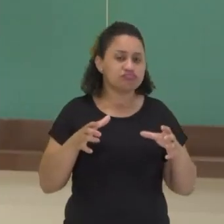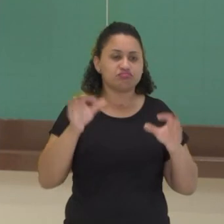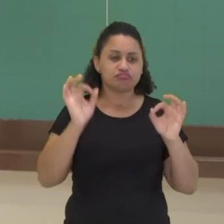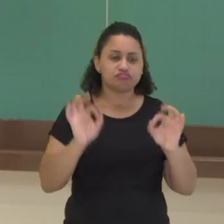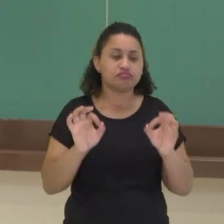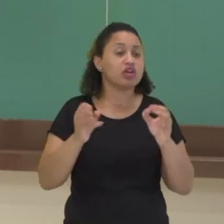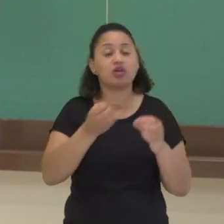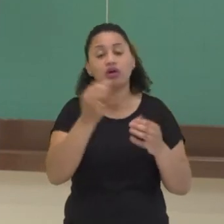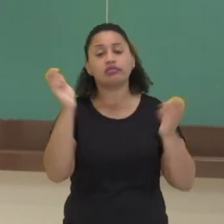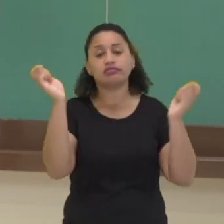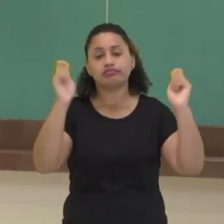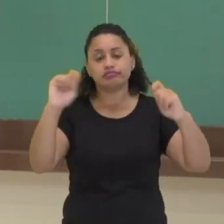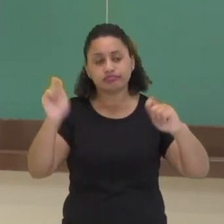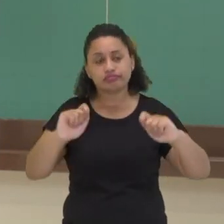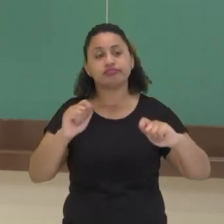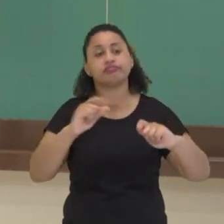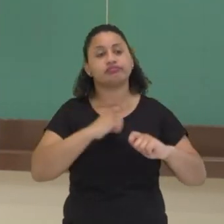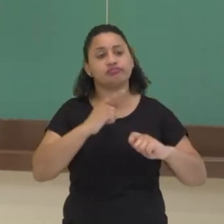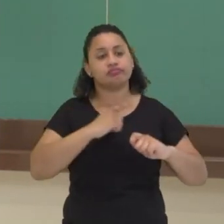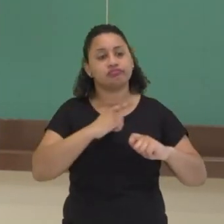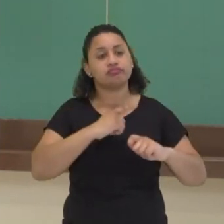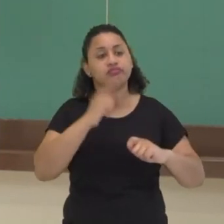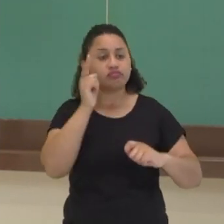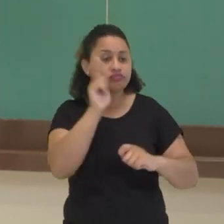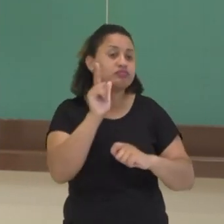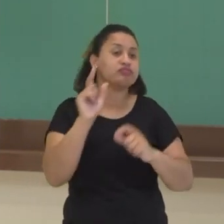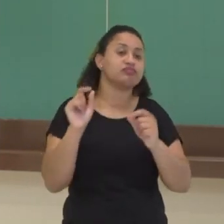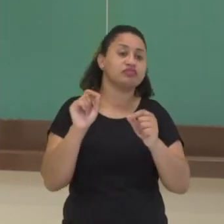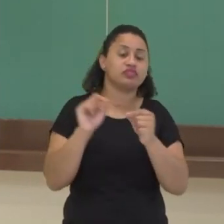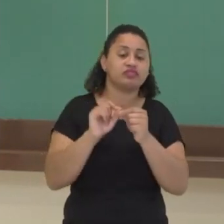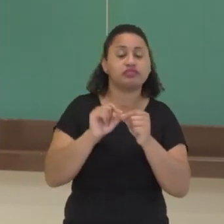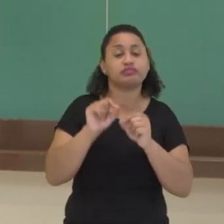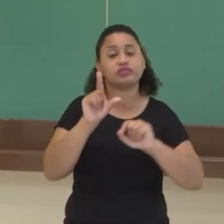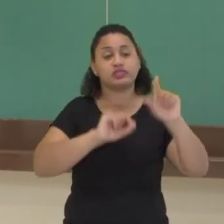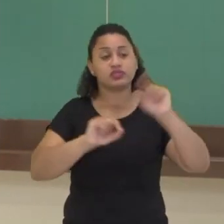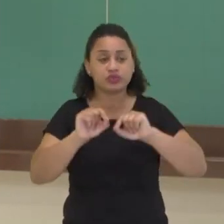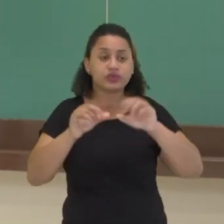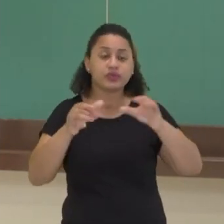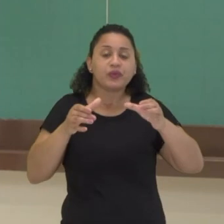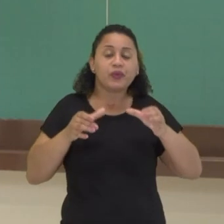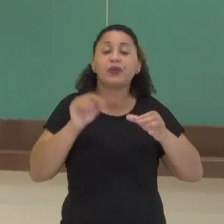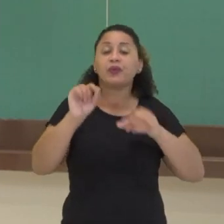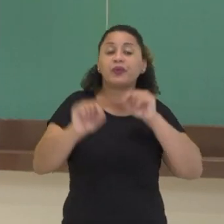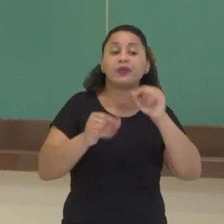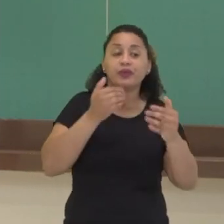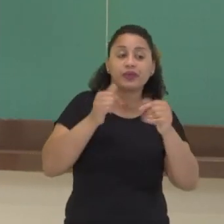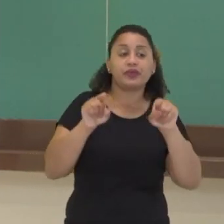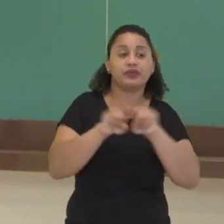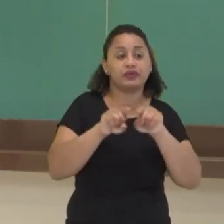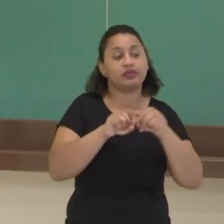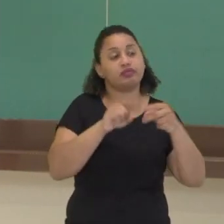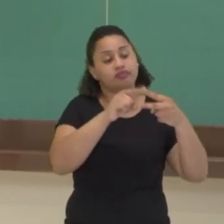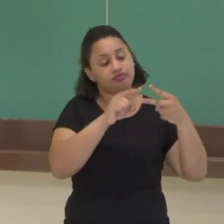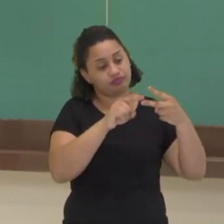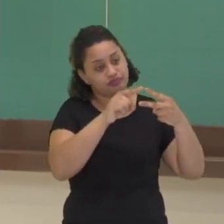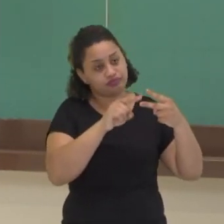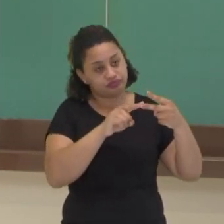no tropeiro, são 2 possibilidades. Aí ele pode ser vegetariano, bovino e de frango, são mais